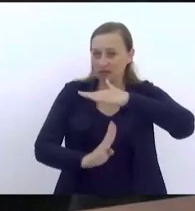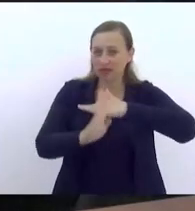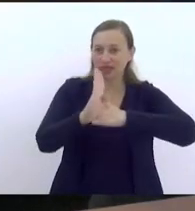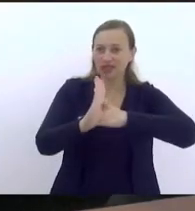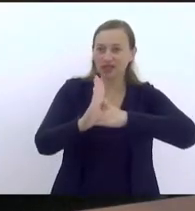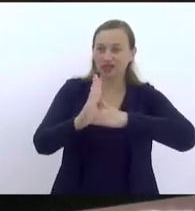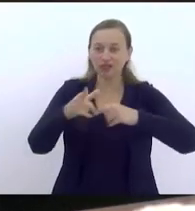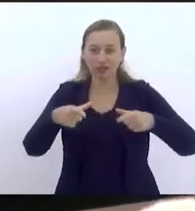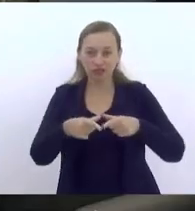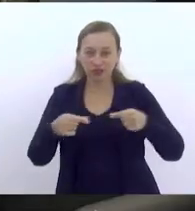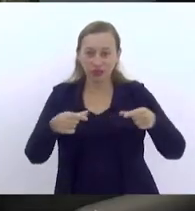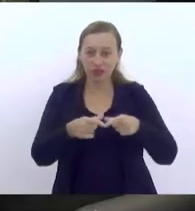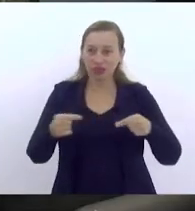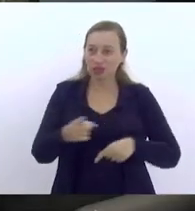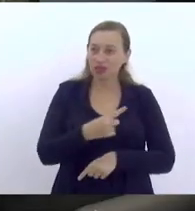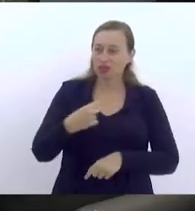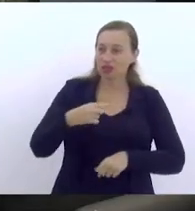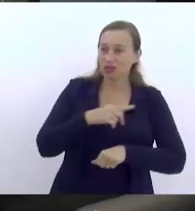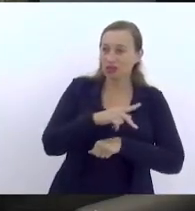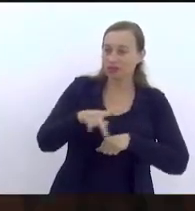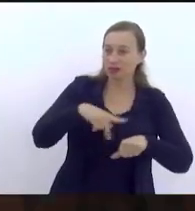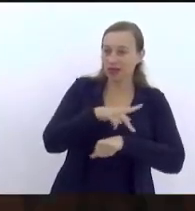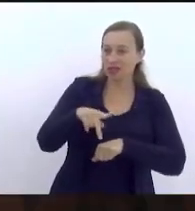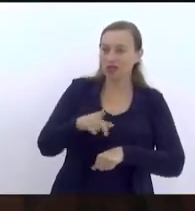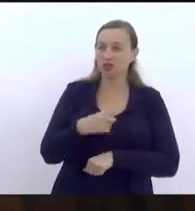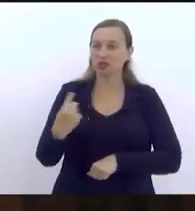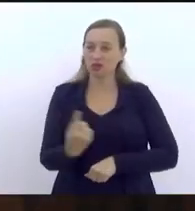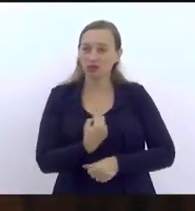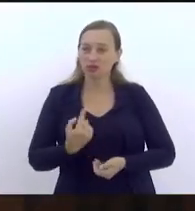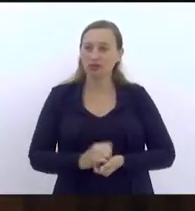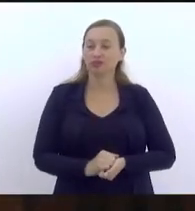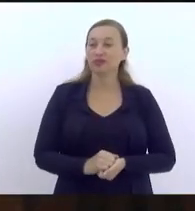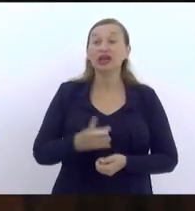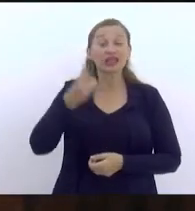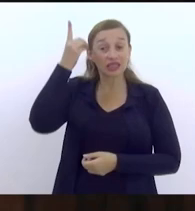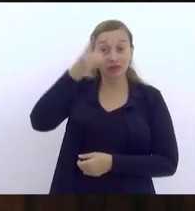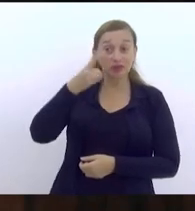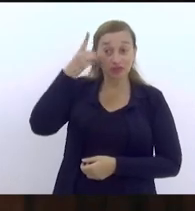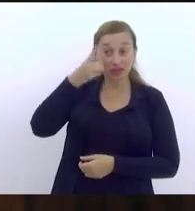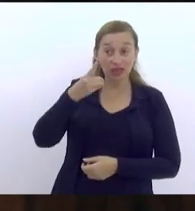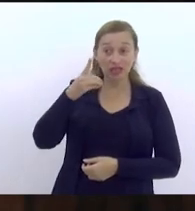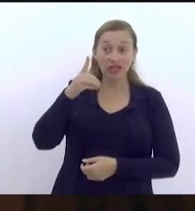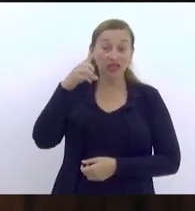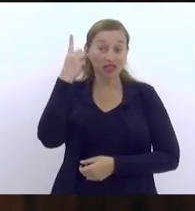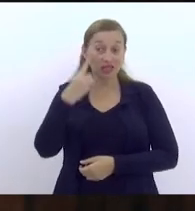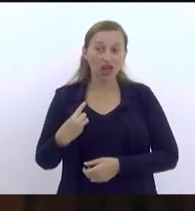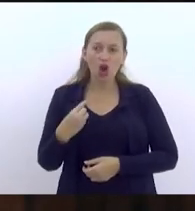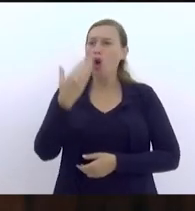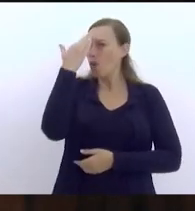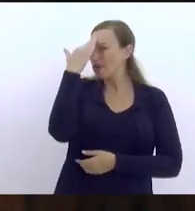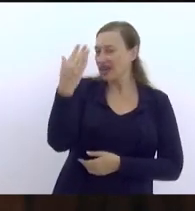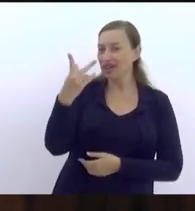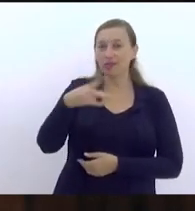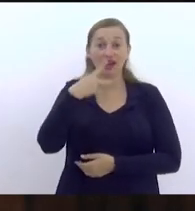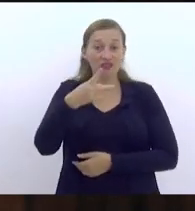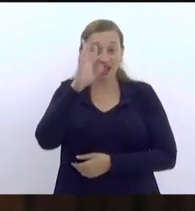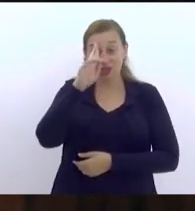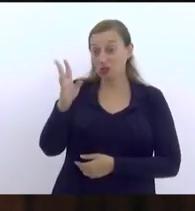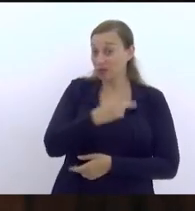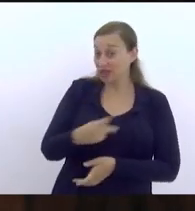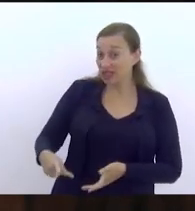aí, deputado Luiz Paulo, nossa deputada Dani. Sim, muito obrigado pela palavra,